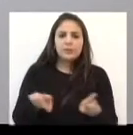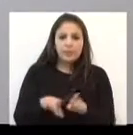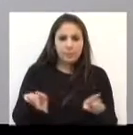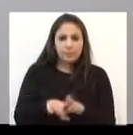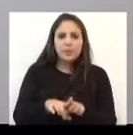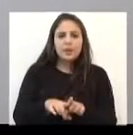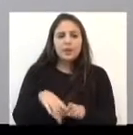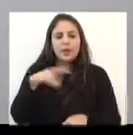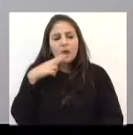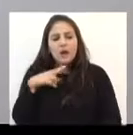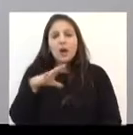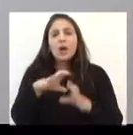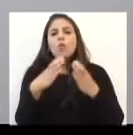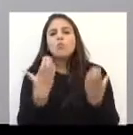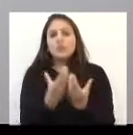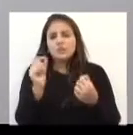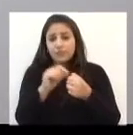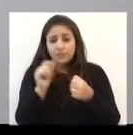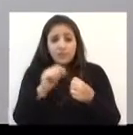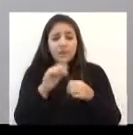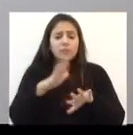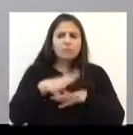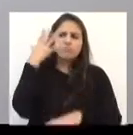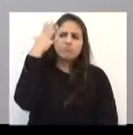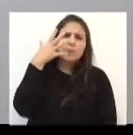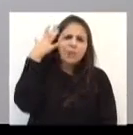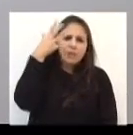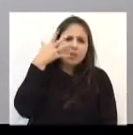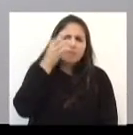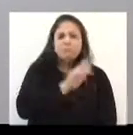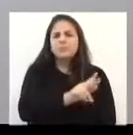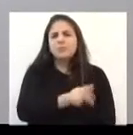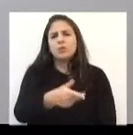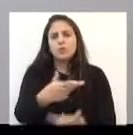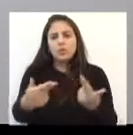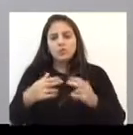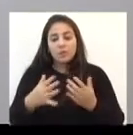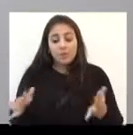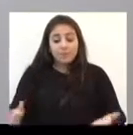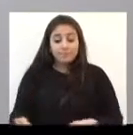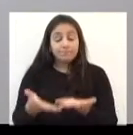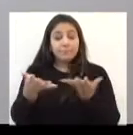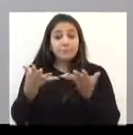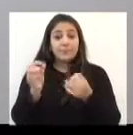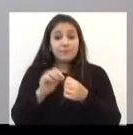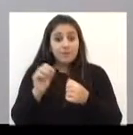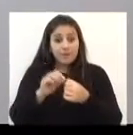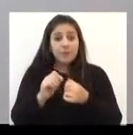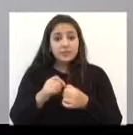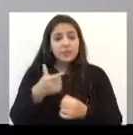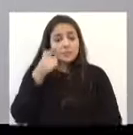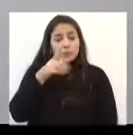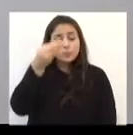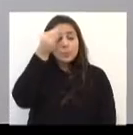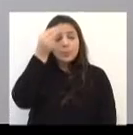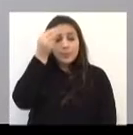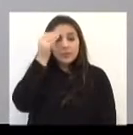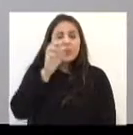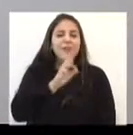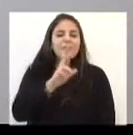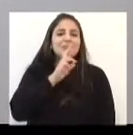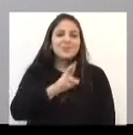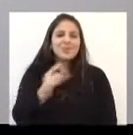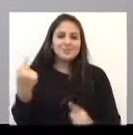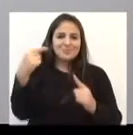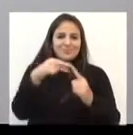foi realizada, ou as demais palestras, as motivações que foram feitas, elas compreendem o resultado objetivo da